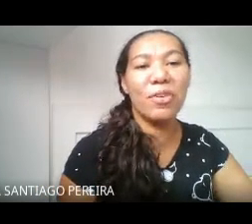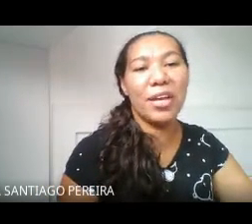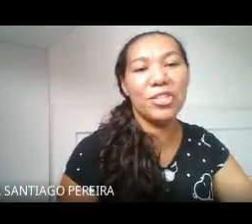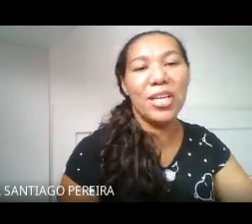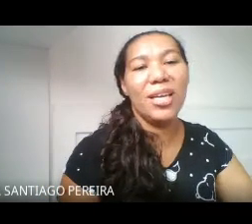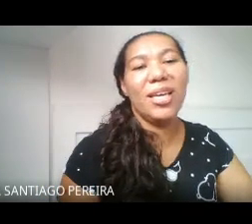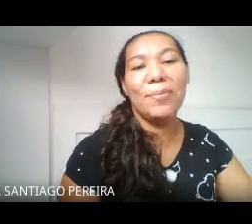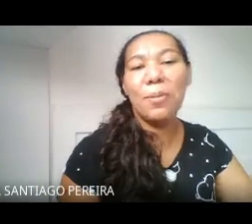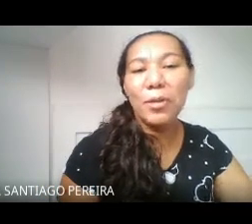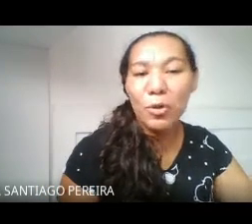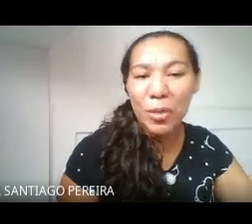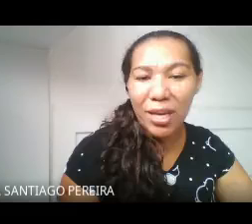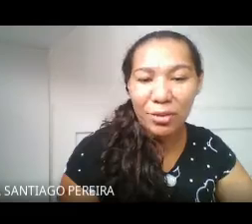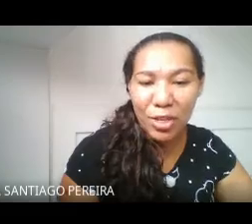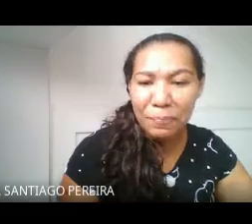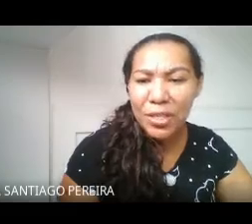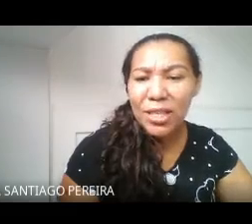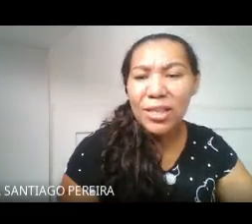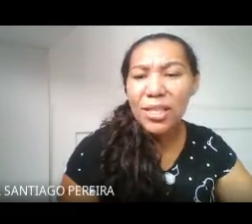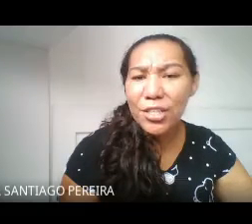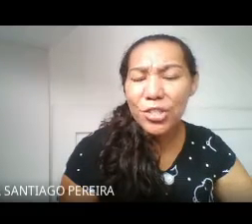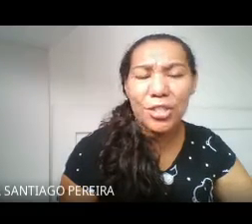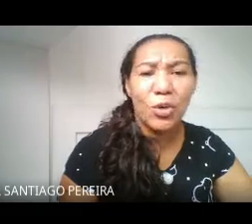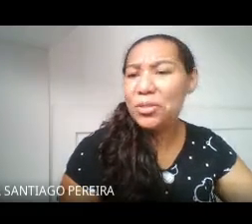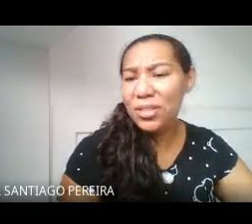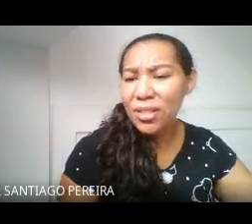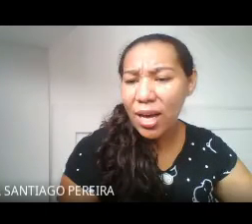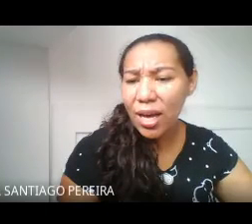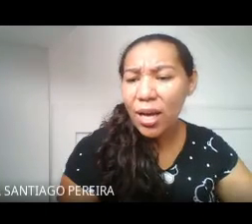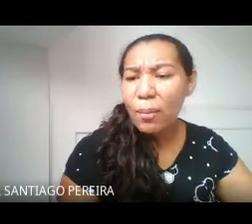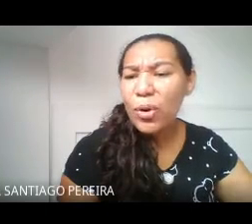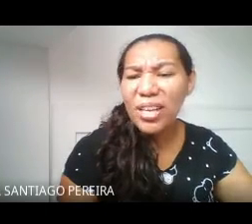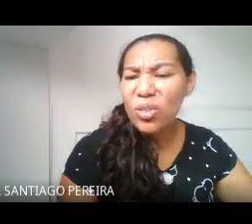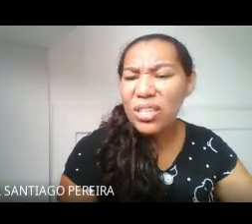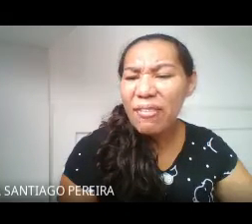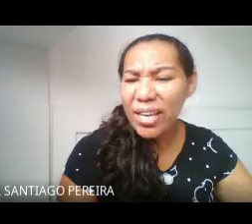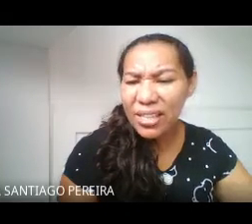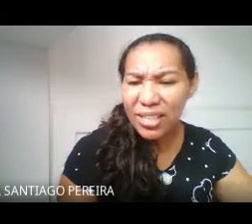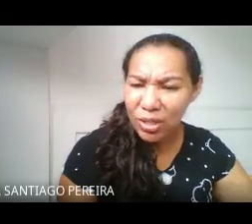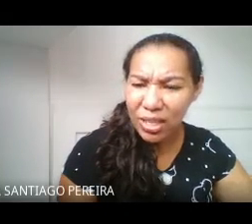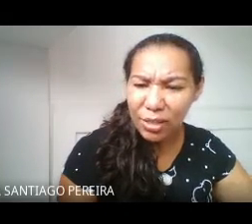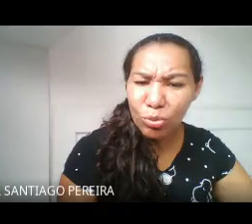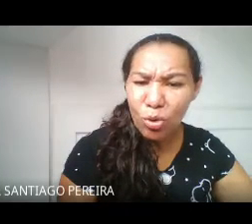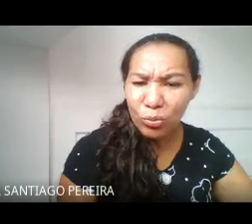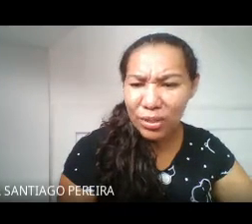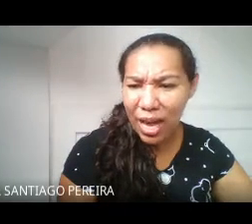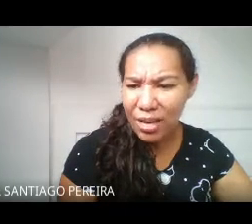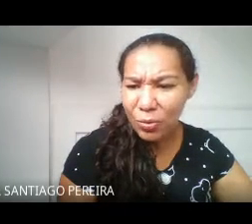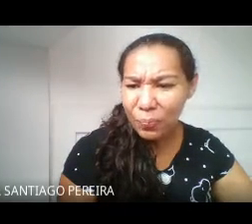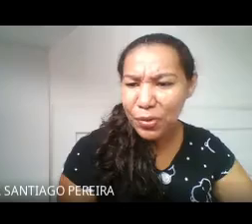mundo me faz, principalmente meus pequenos, né? Teacher ou tia, por que que não, é verdade que no inglês é